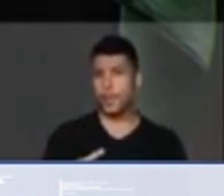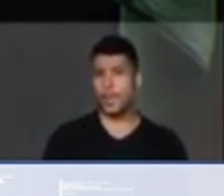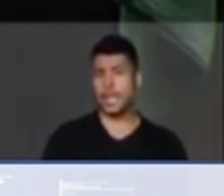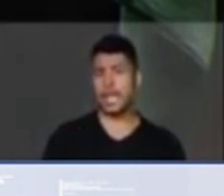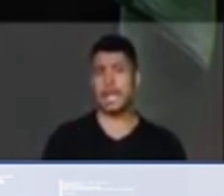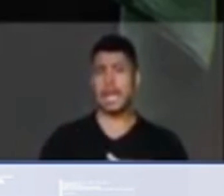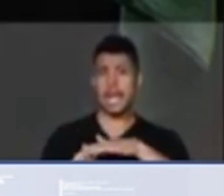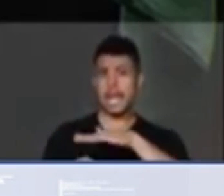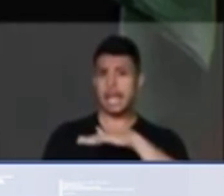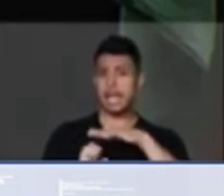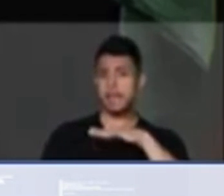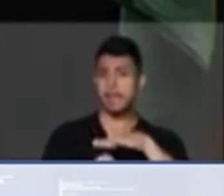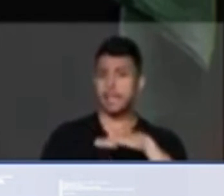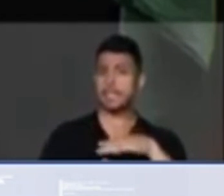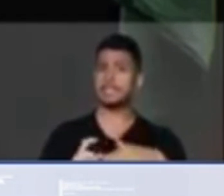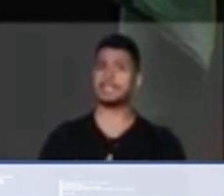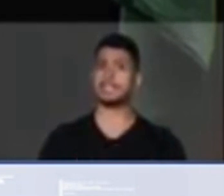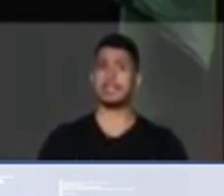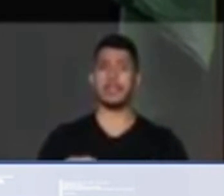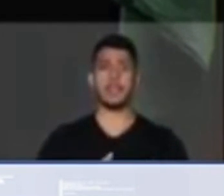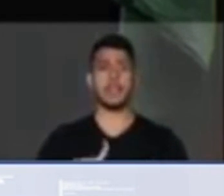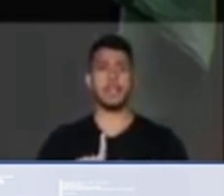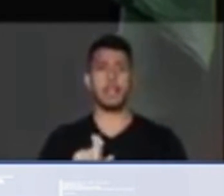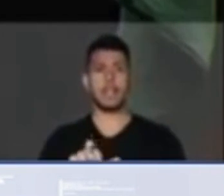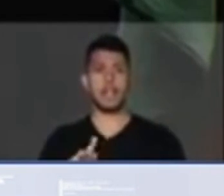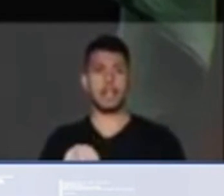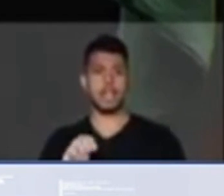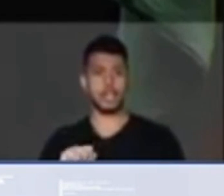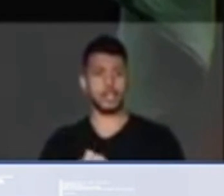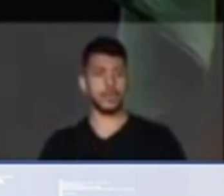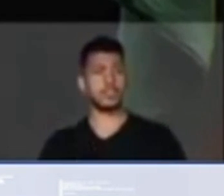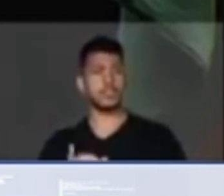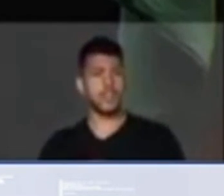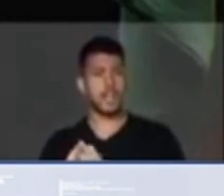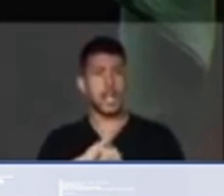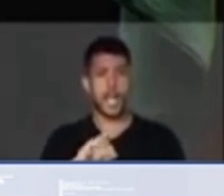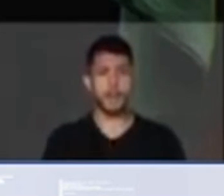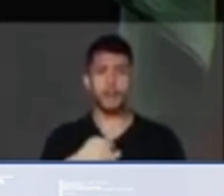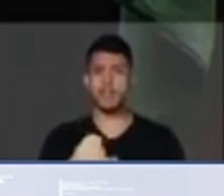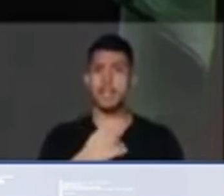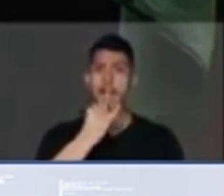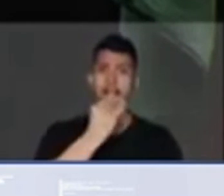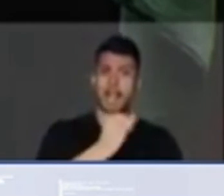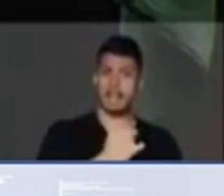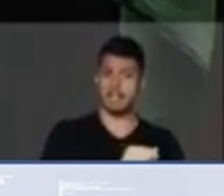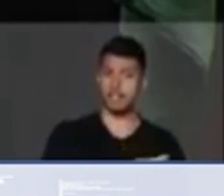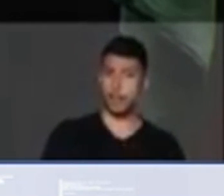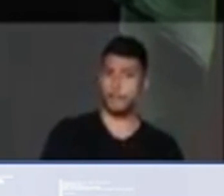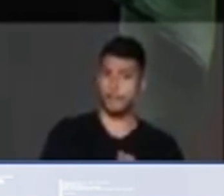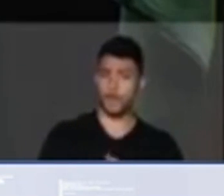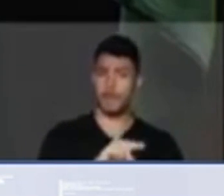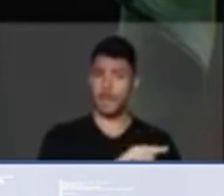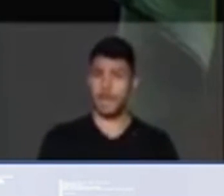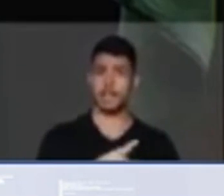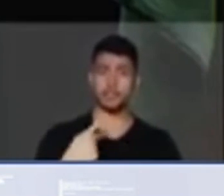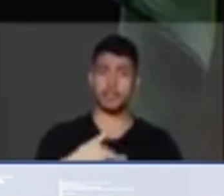que é uma energia proveniente de Itaipu, que só poderia ser e só pode ser, por força do nosso